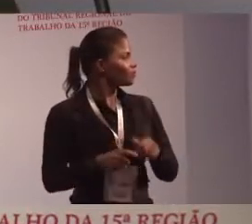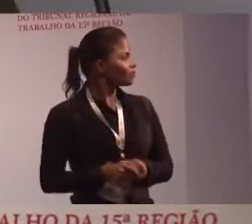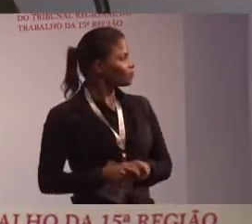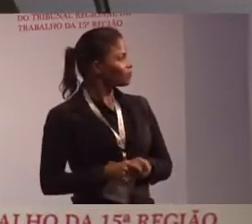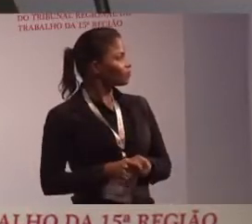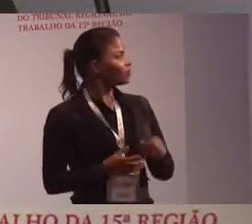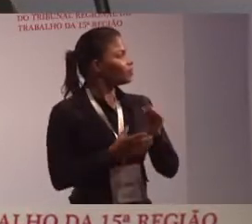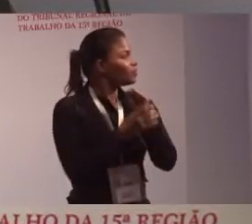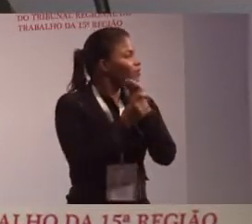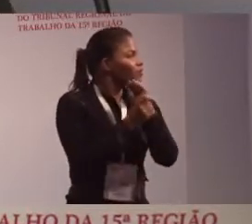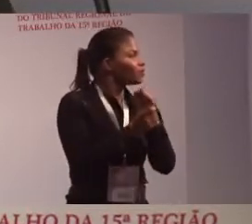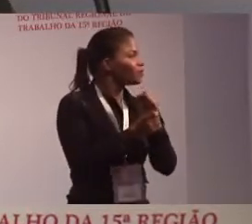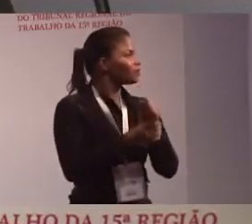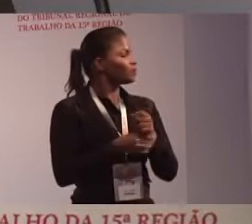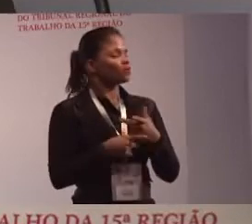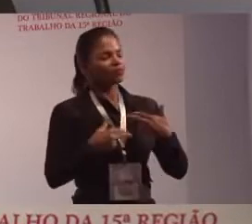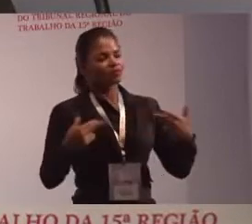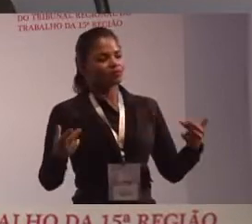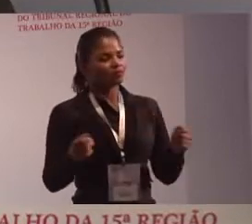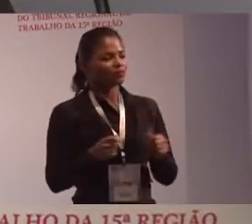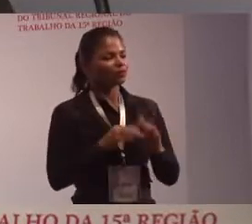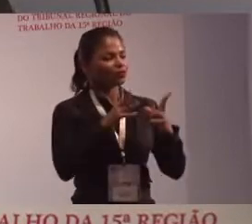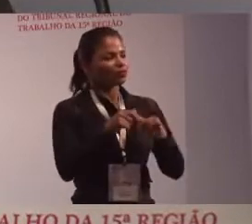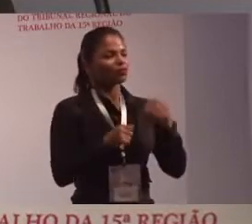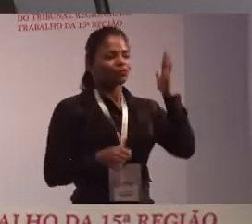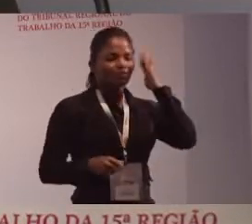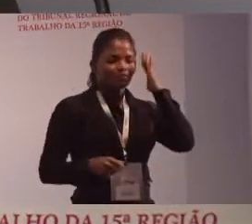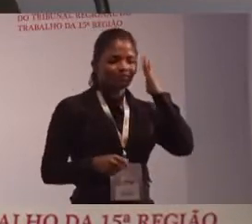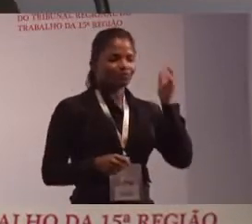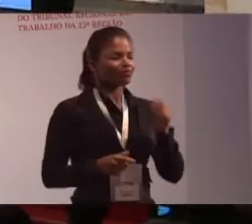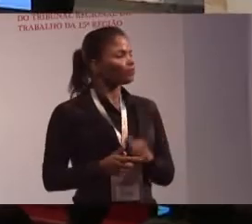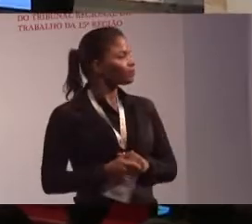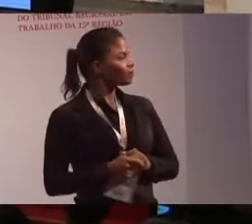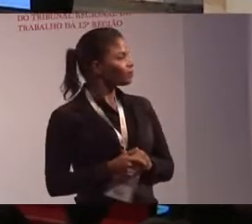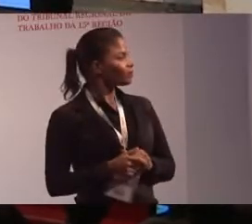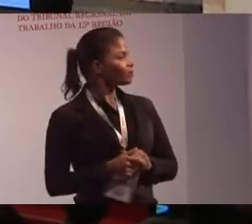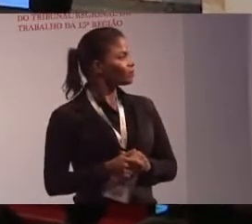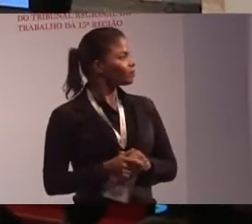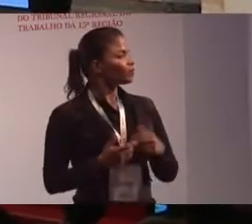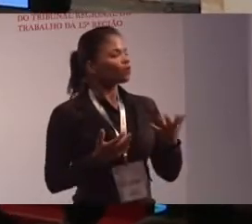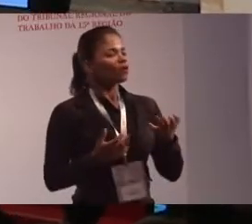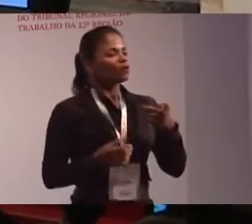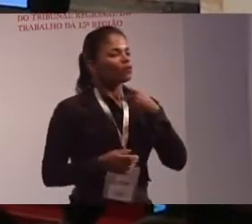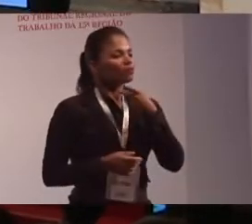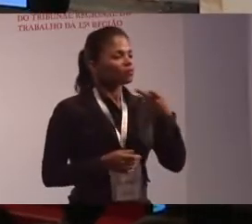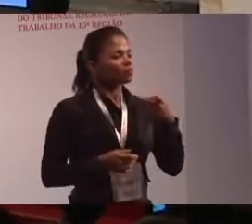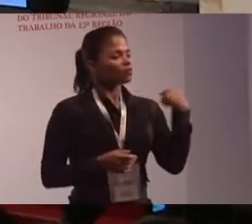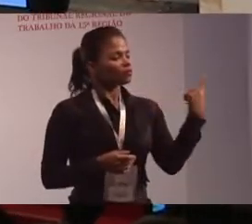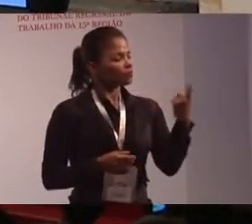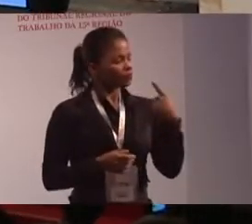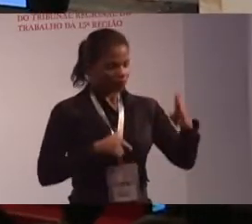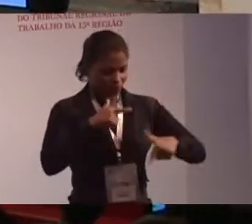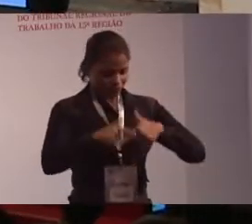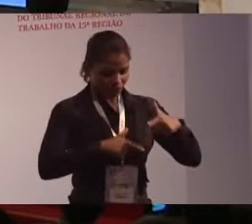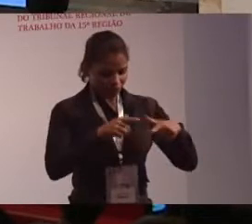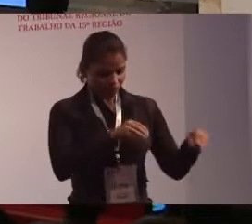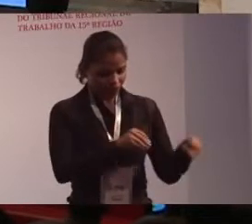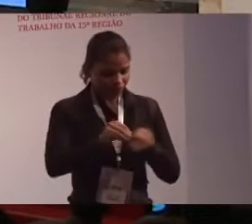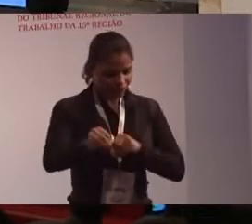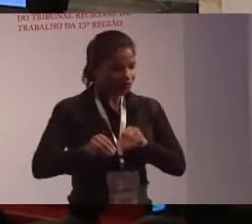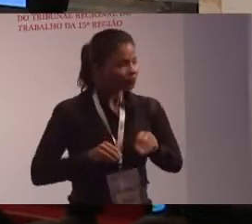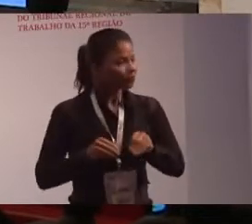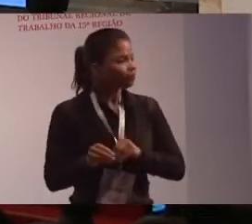Com insegurança, com precarização, com tudo que a gente já sabe. E aqui, né, eu quero dizer que, quando a gente fala de trabalhador imigrante,